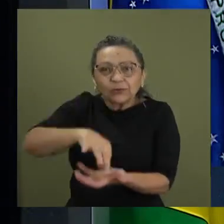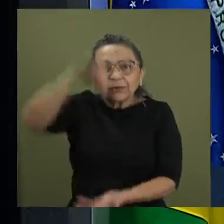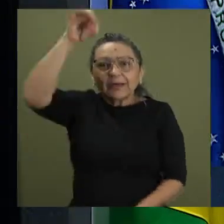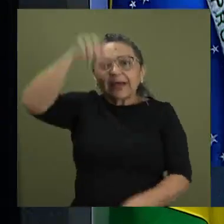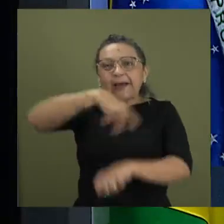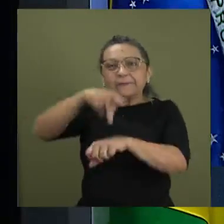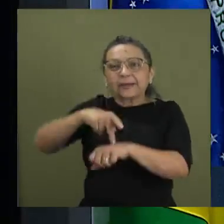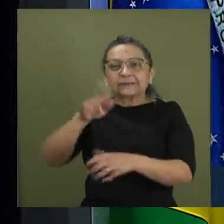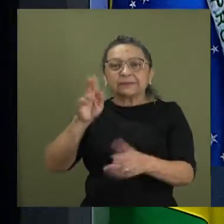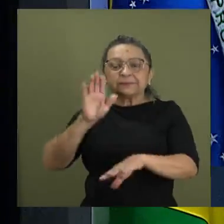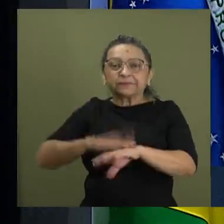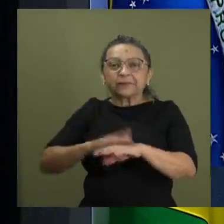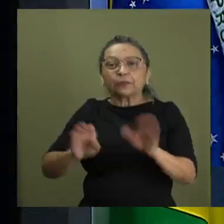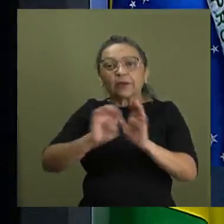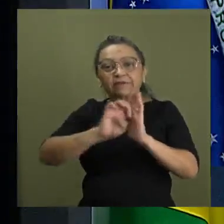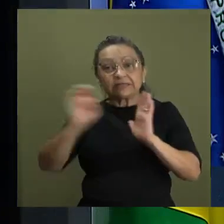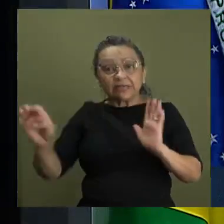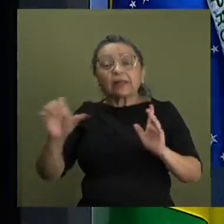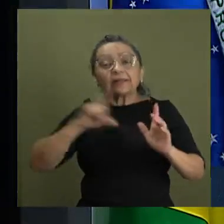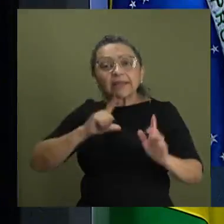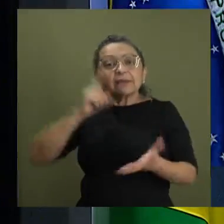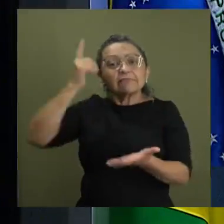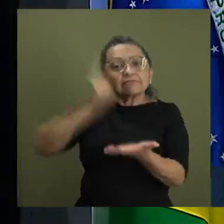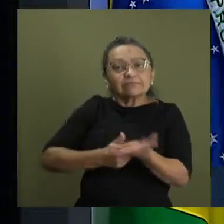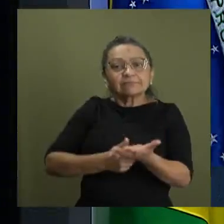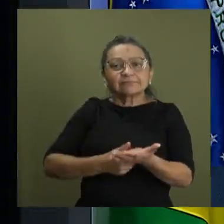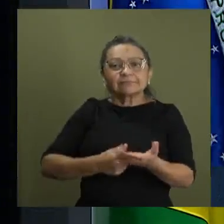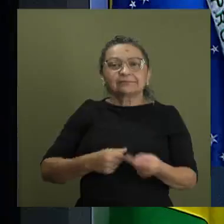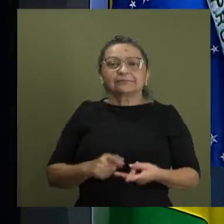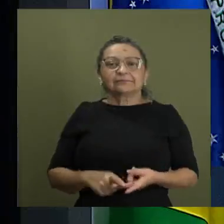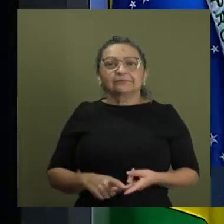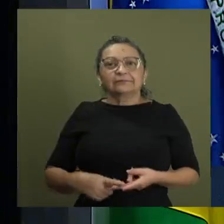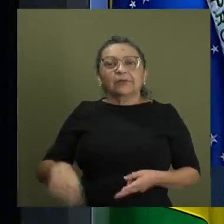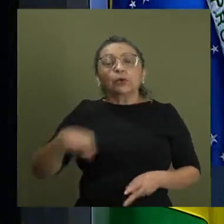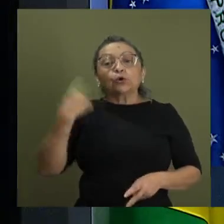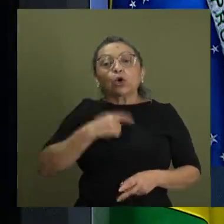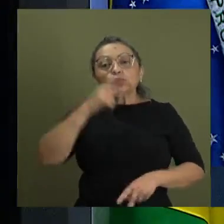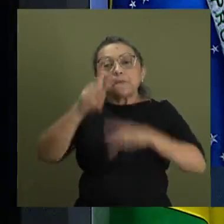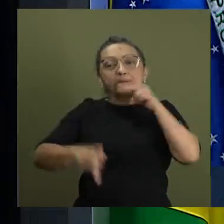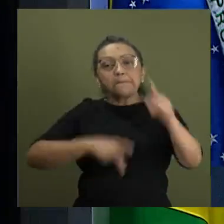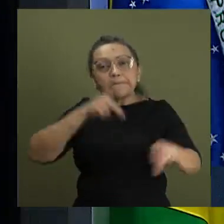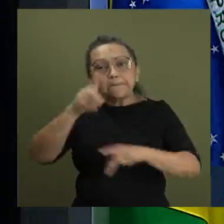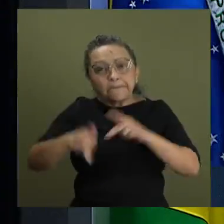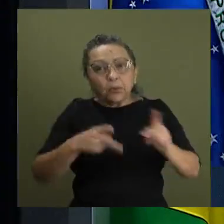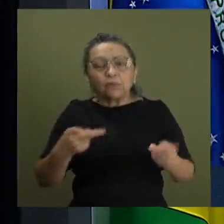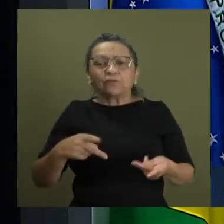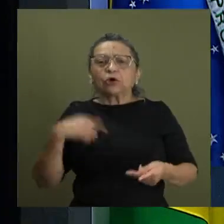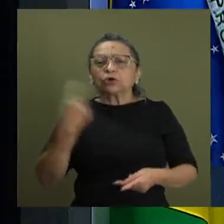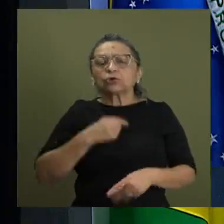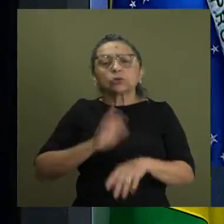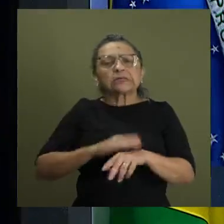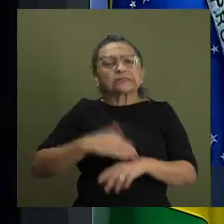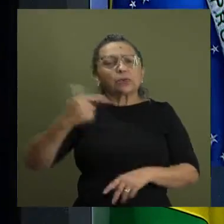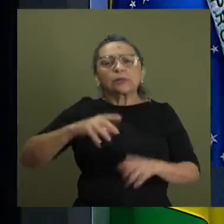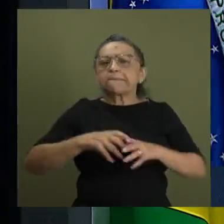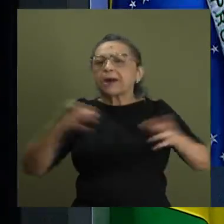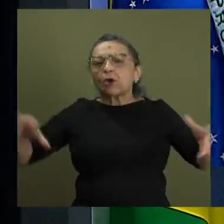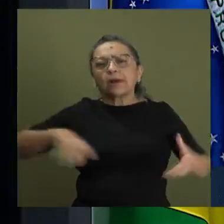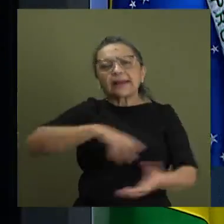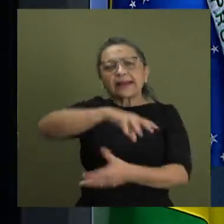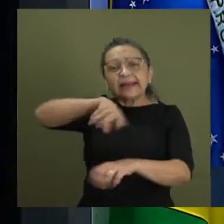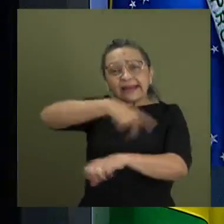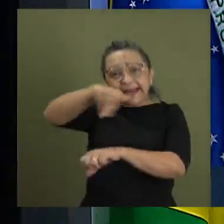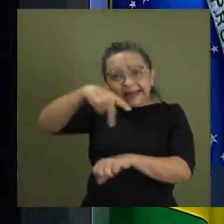do Evangelho. Tem uma missão. O nosso povo, nós somos a 2ª maior